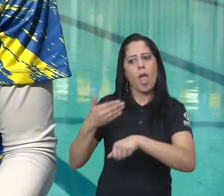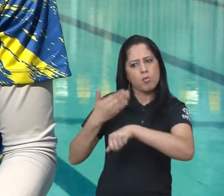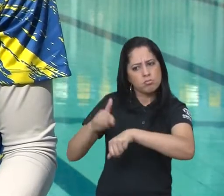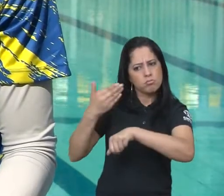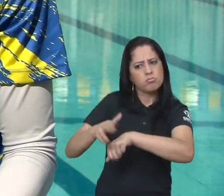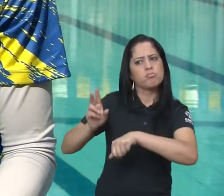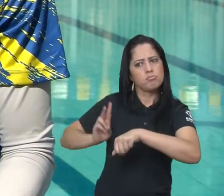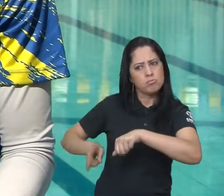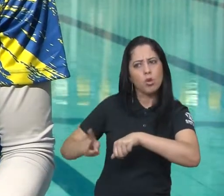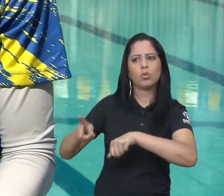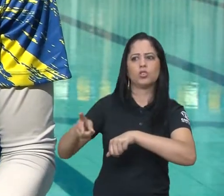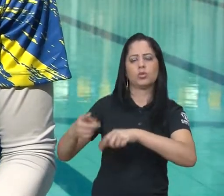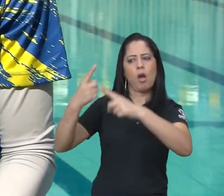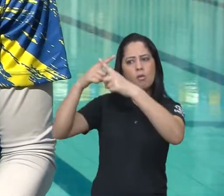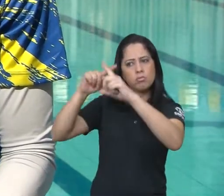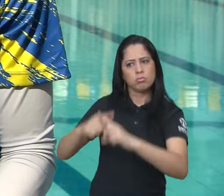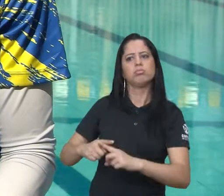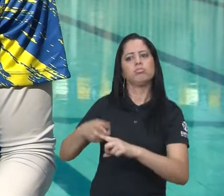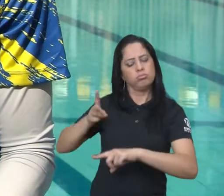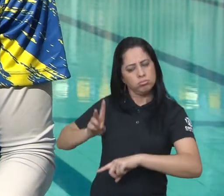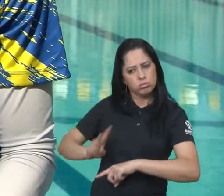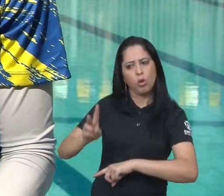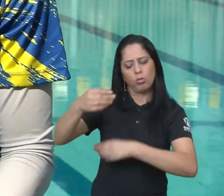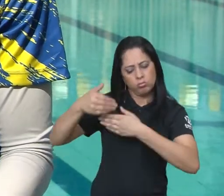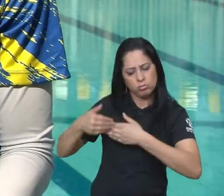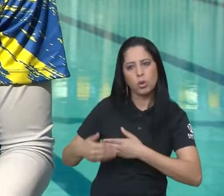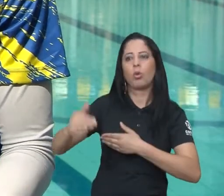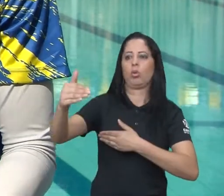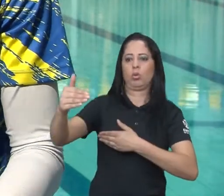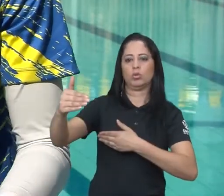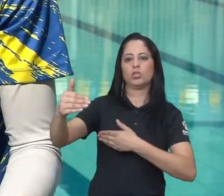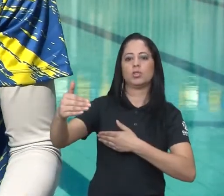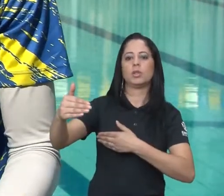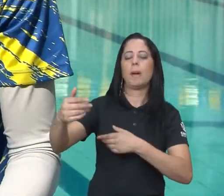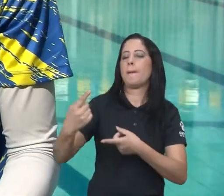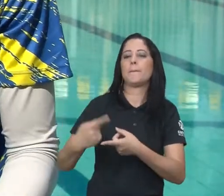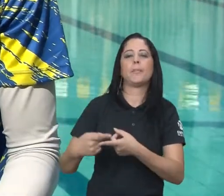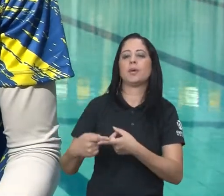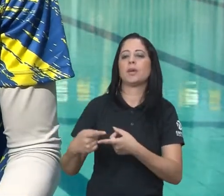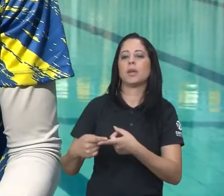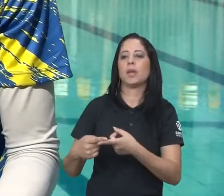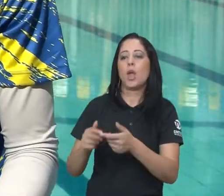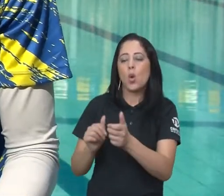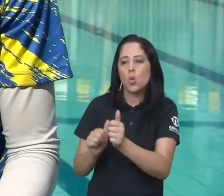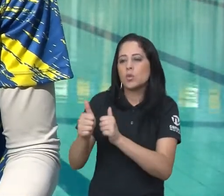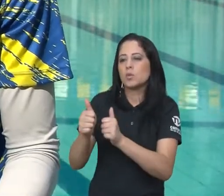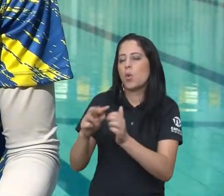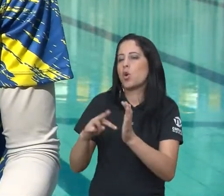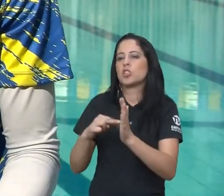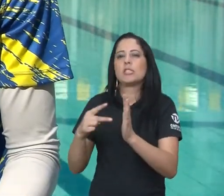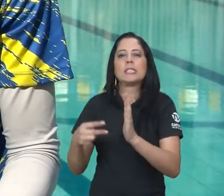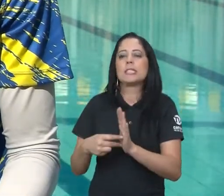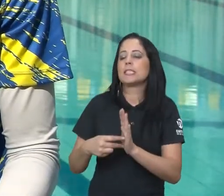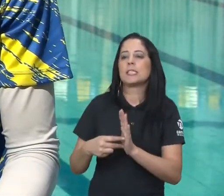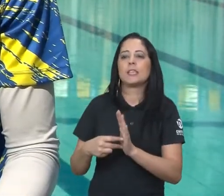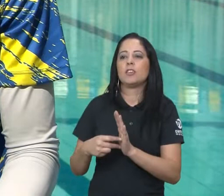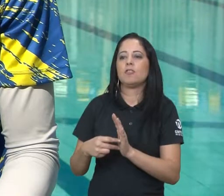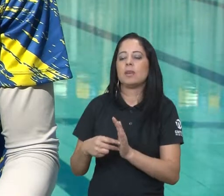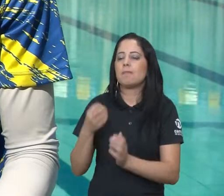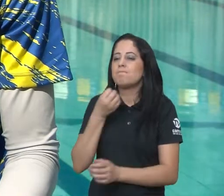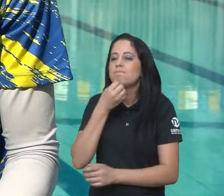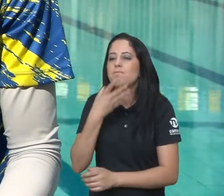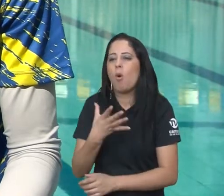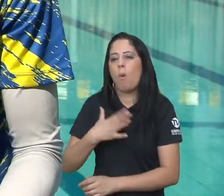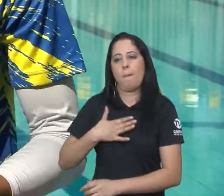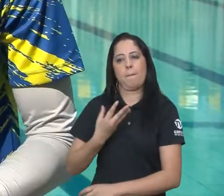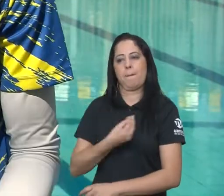continuar treinando e competindo até onde der para mim, né? Porque o esporte é uma